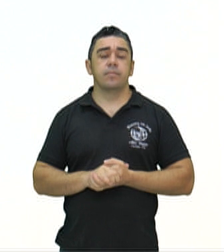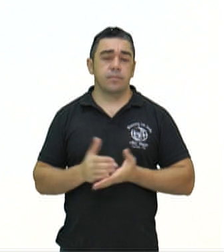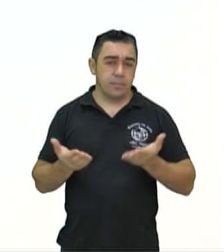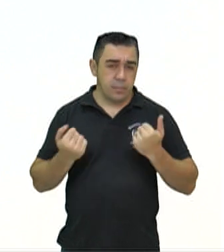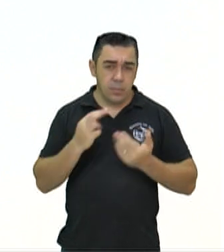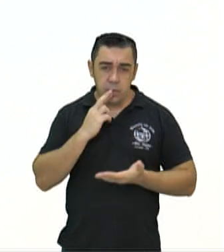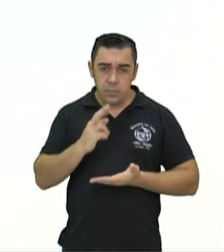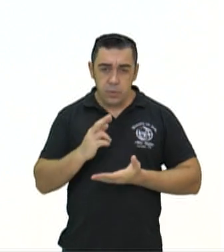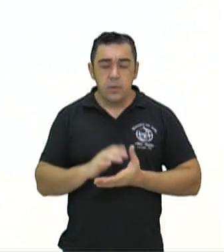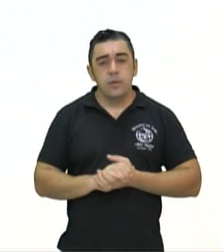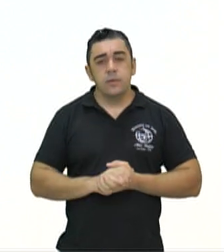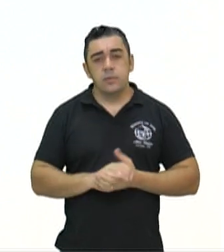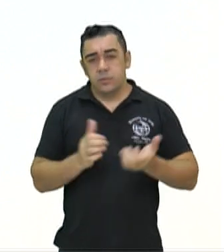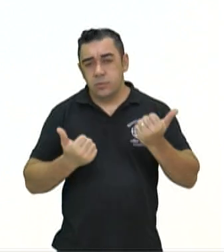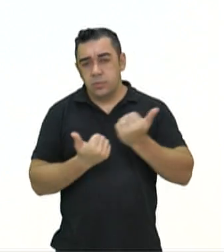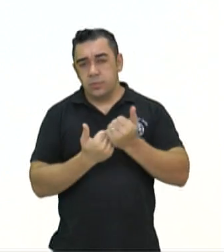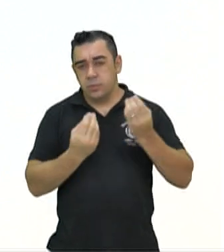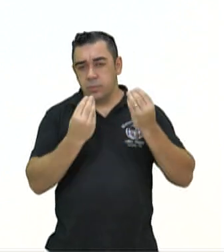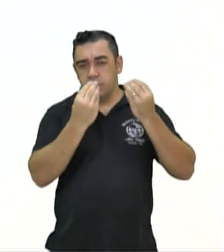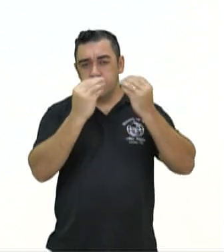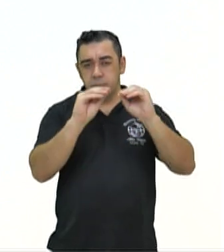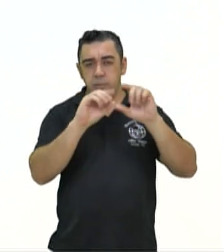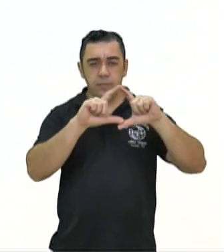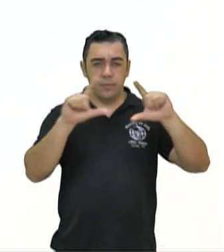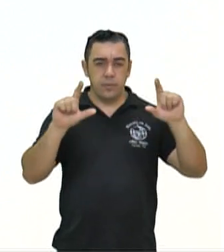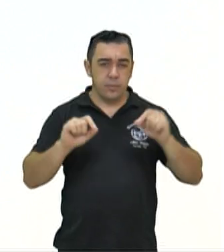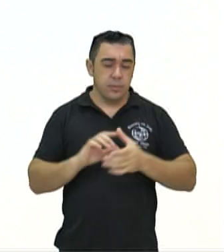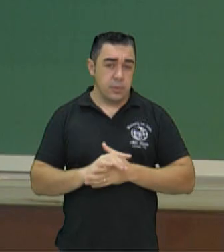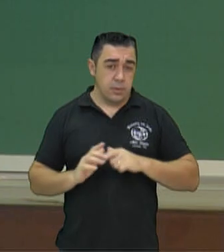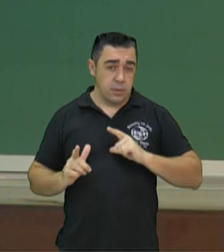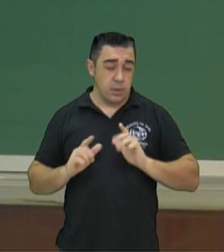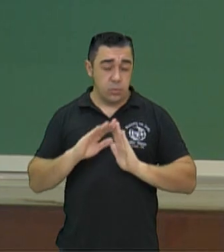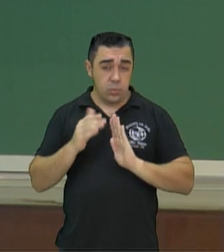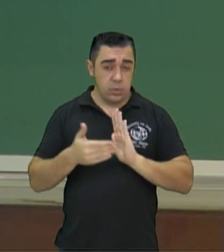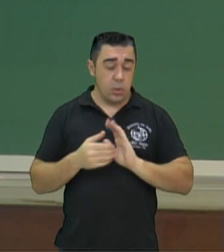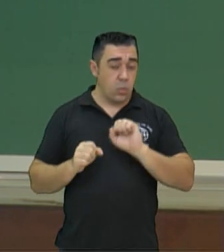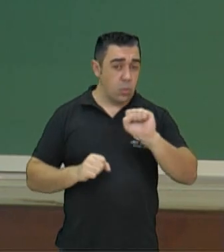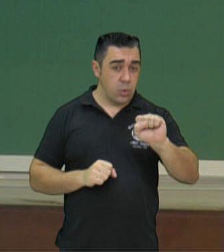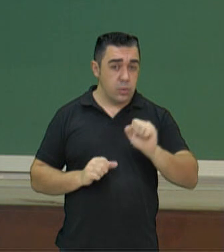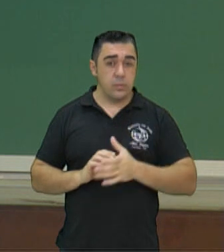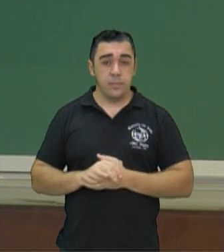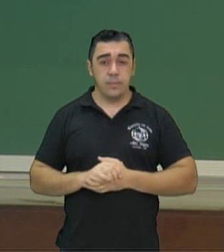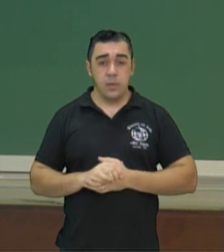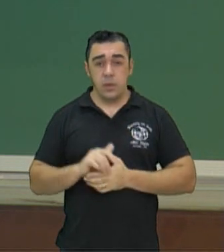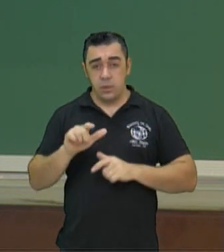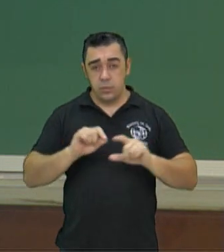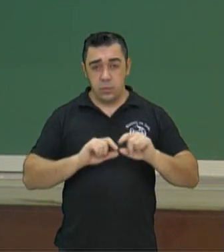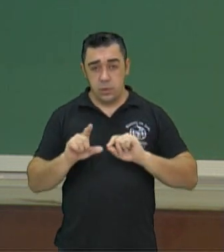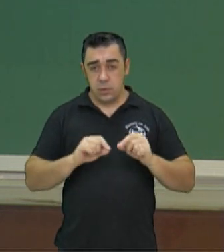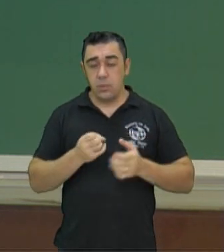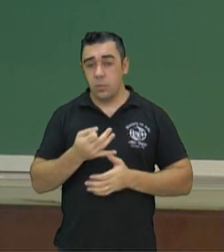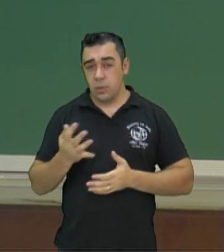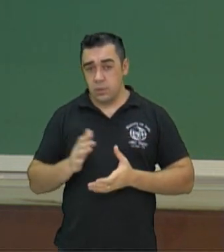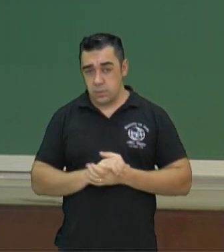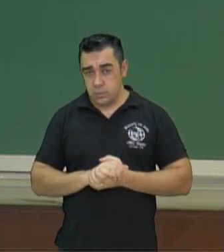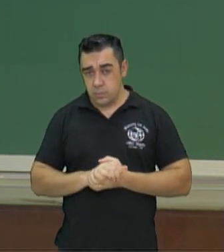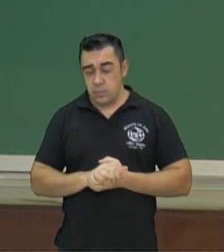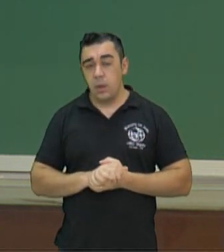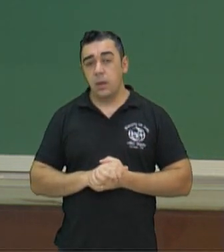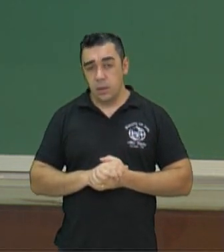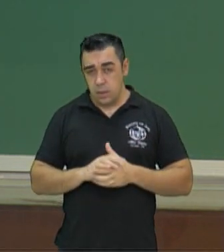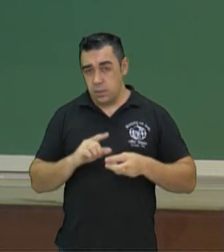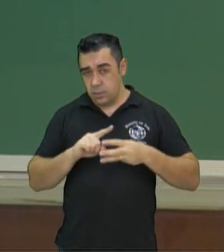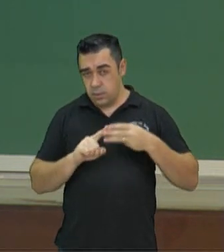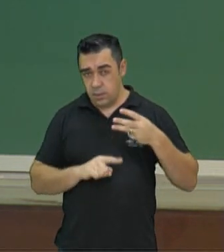Vamos lá resolver? Então, quantas bolas eu tenho na urna? Eu tenho 8. E eu quero tirar de quantas em quantas? Eu quero tirar